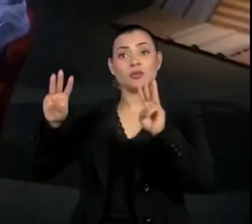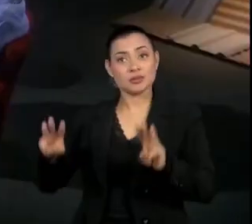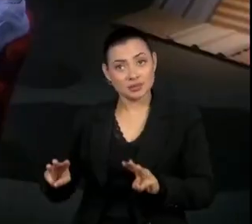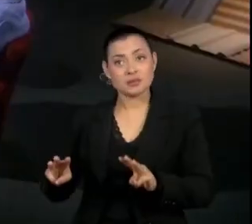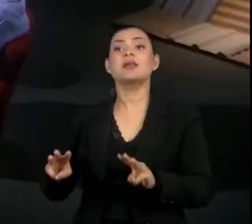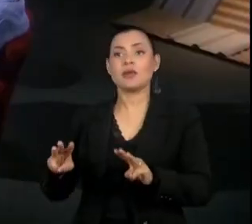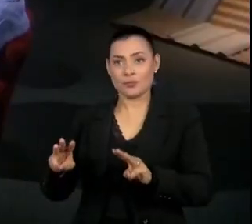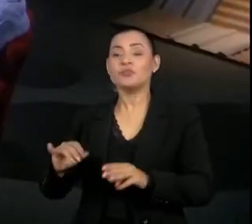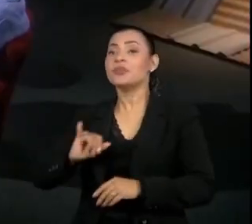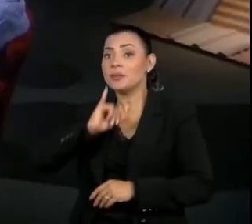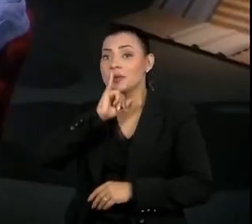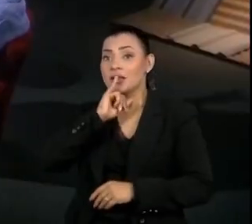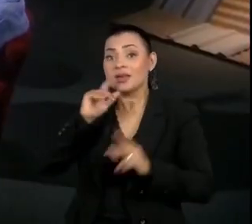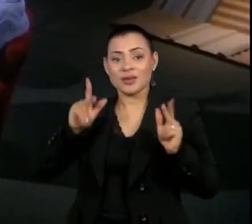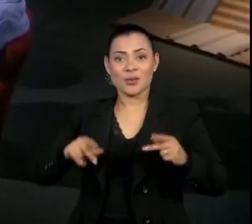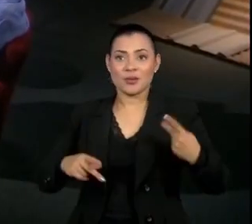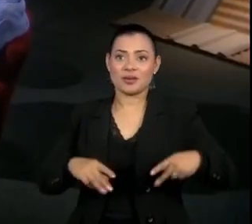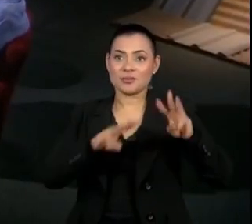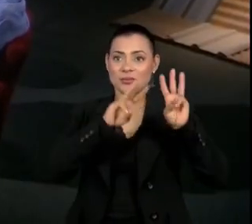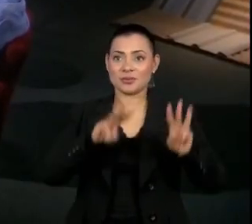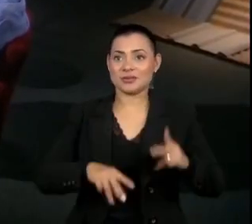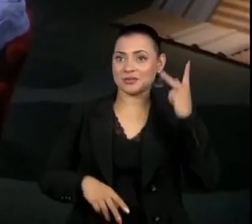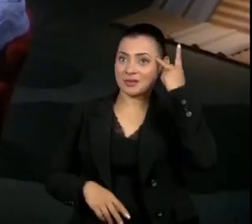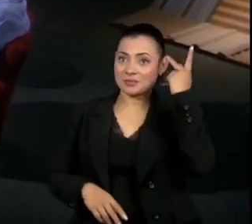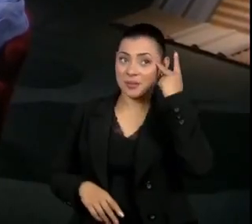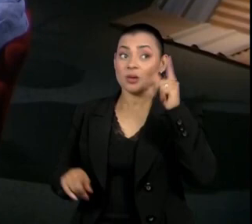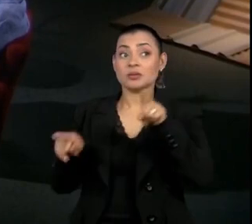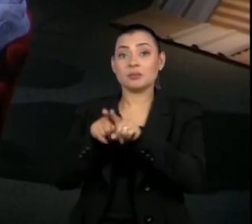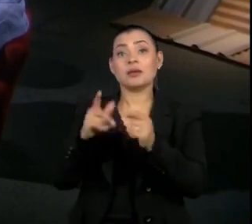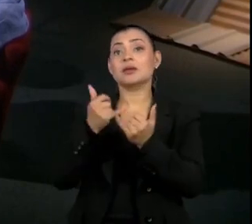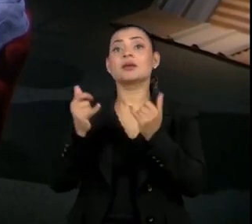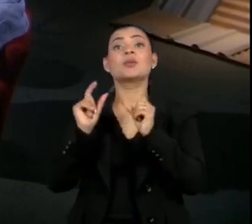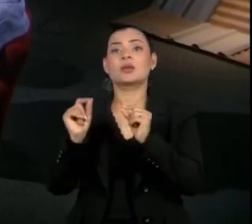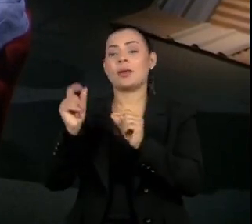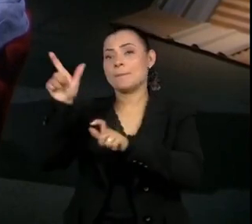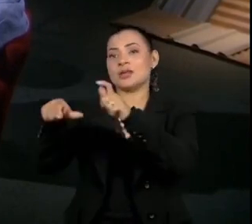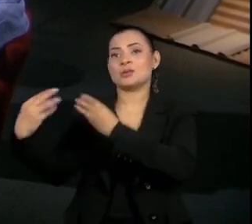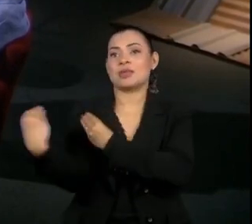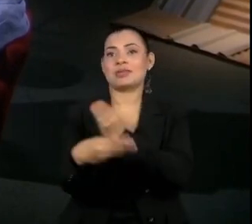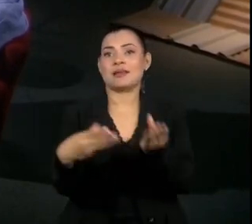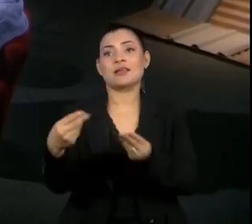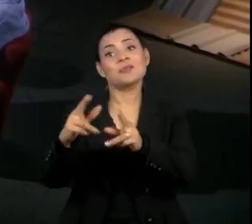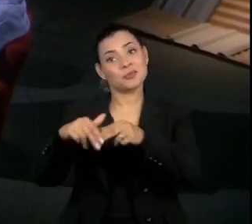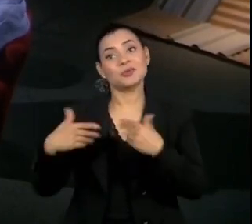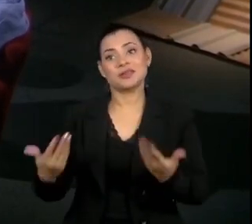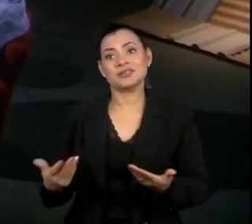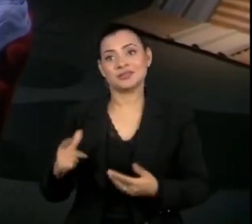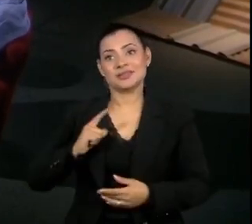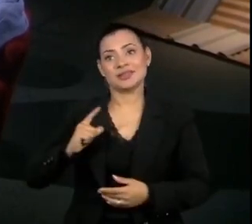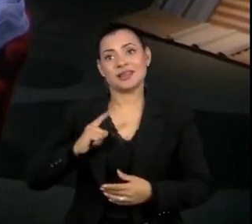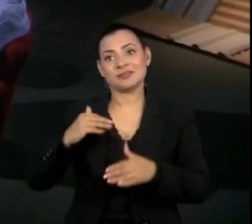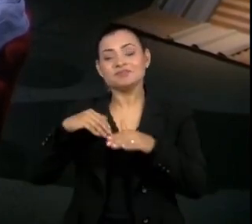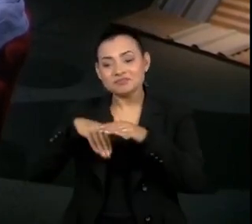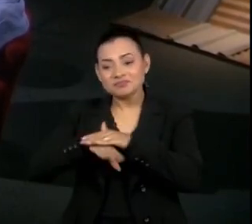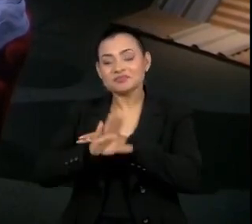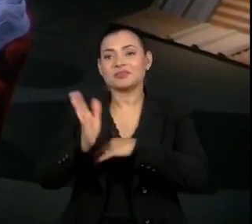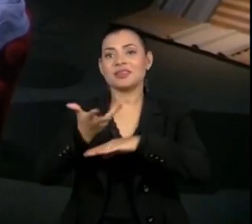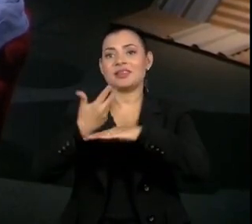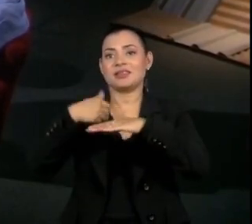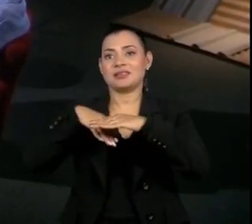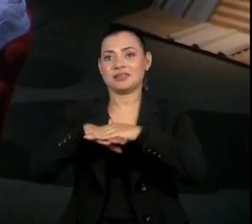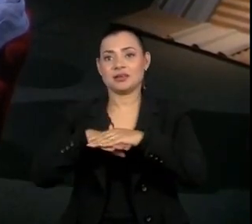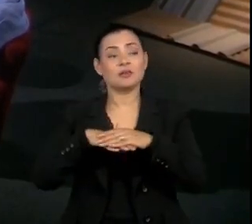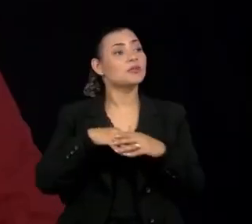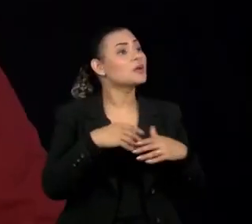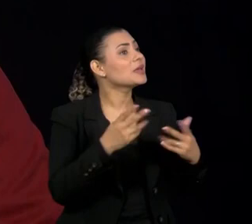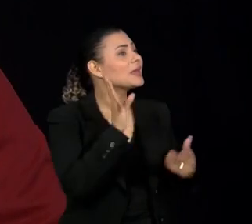museu feito, assim como o Museu Paulista e o Museu de Itu, colaborativamente. Isso é muito legal. Muito. O público